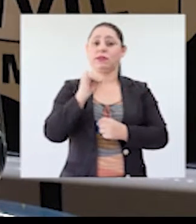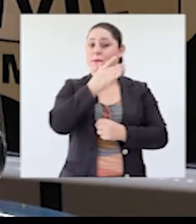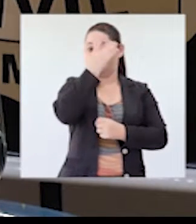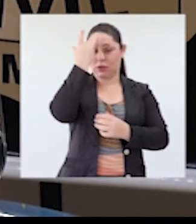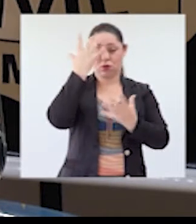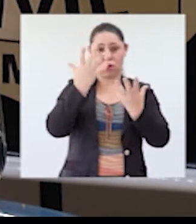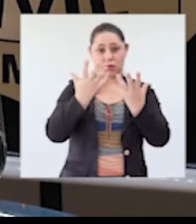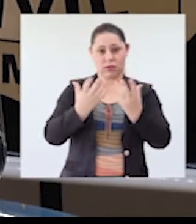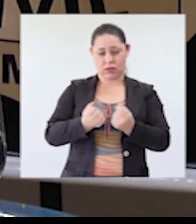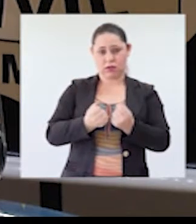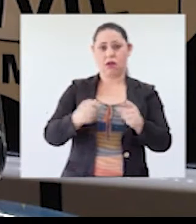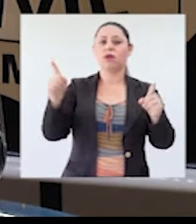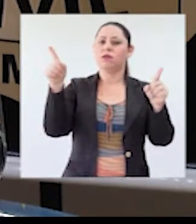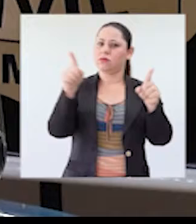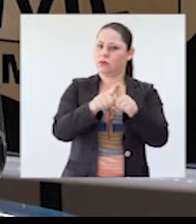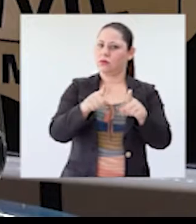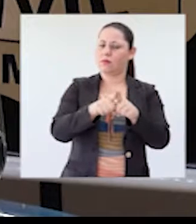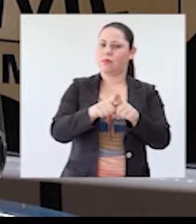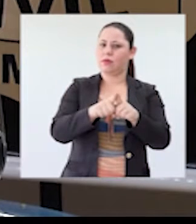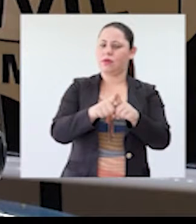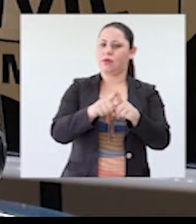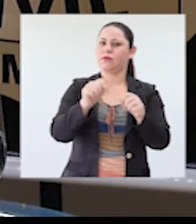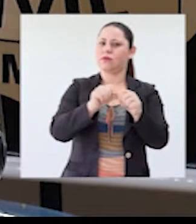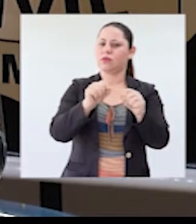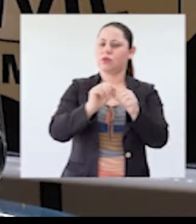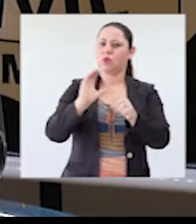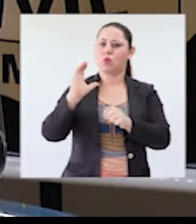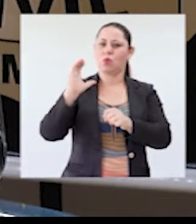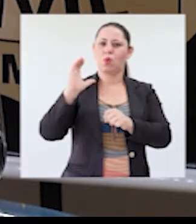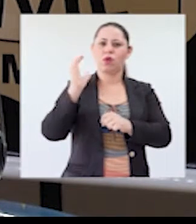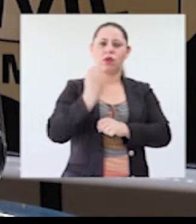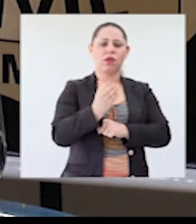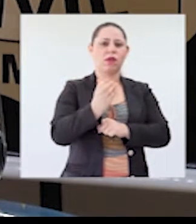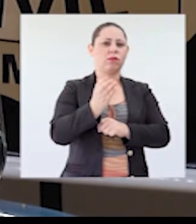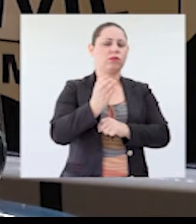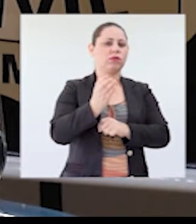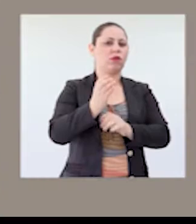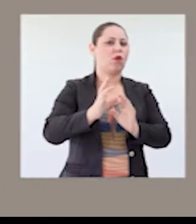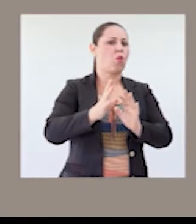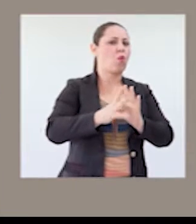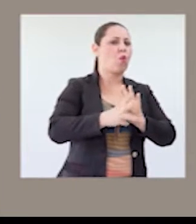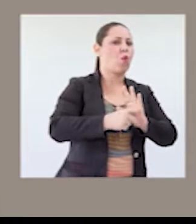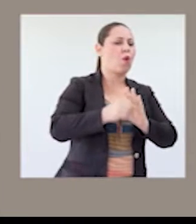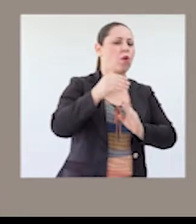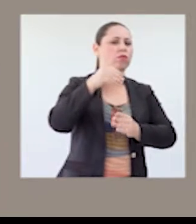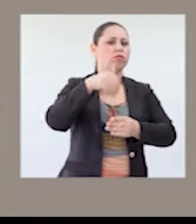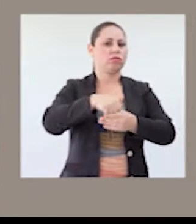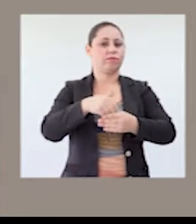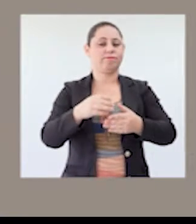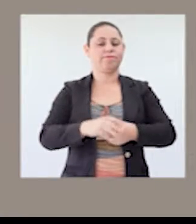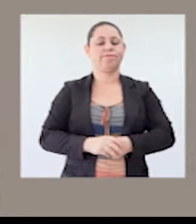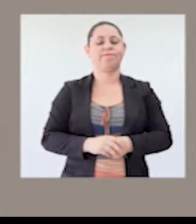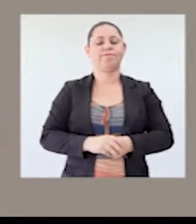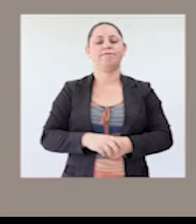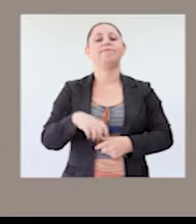o eleitor aceite, ele também estará cometendo o crime de corrupção eleitoral? Sim.